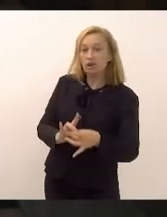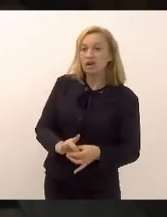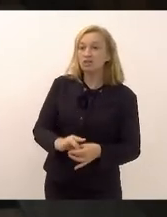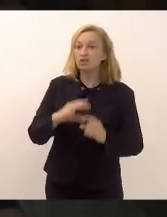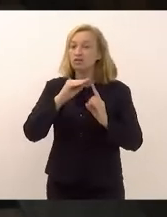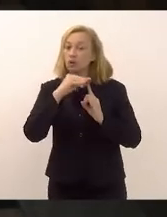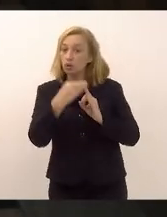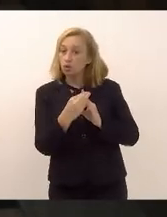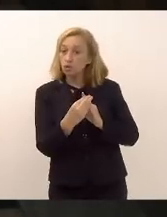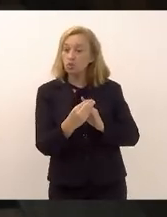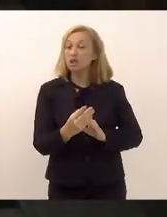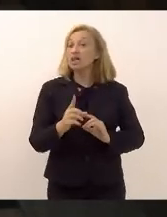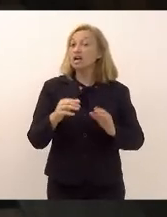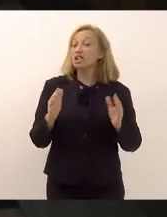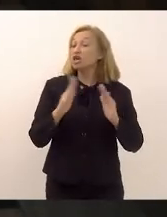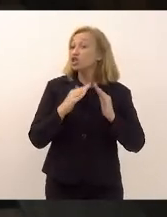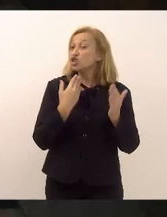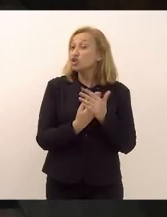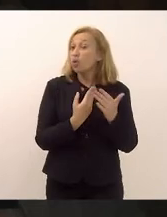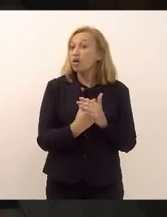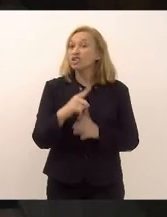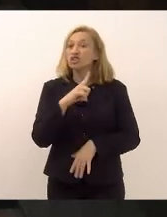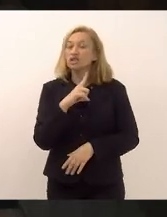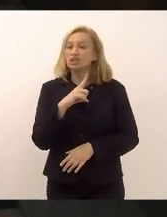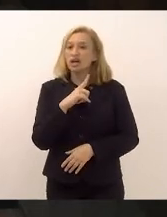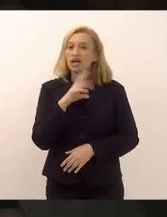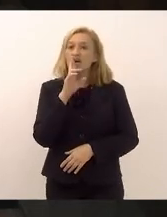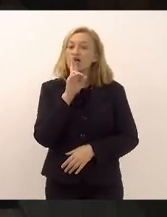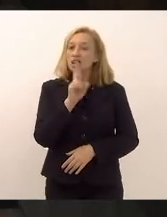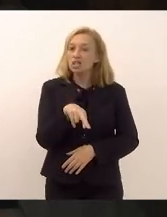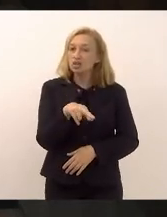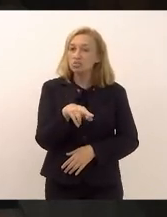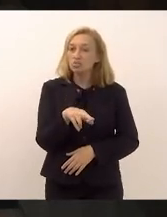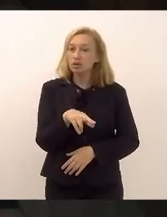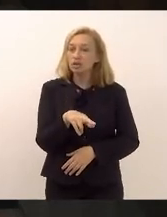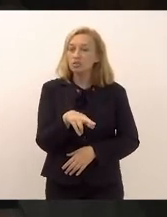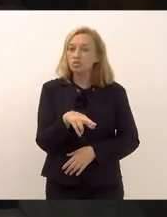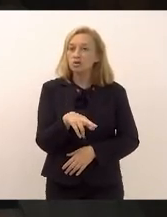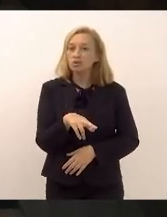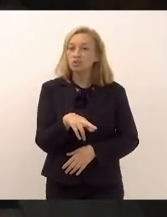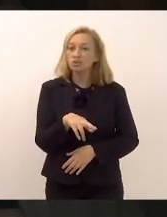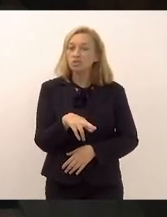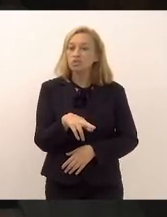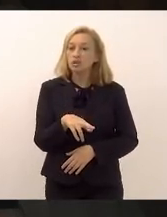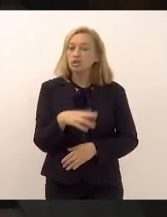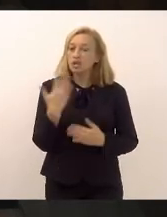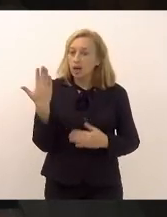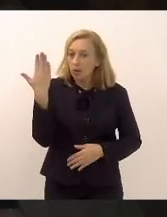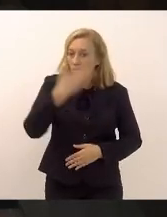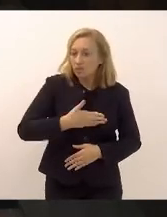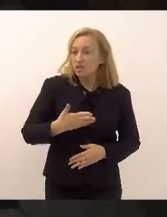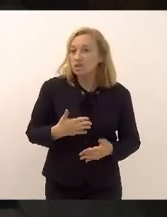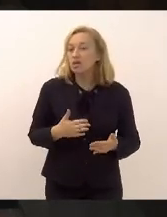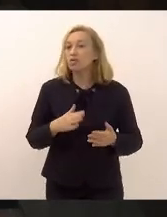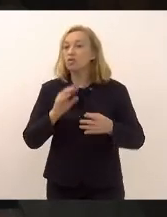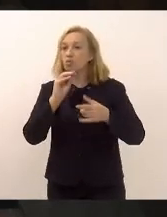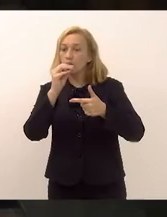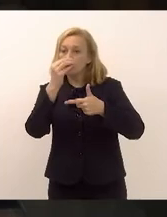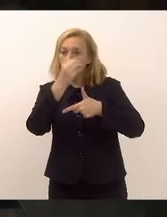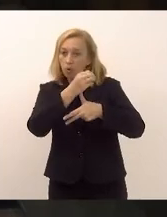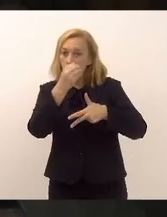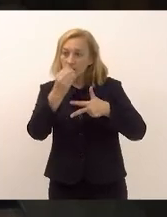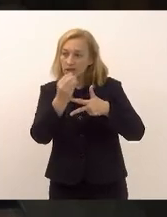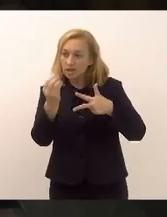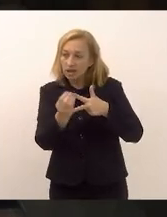Fiocruz, são escolas que têm resultados em aprovação para o Enem, em todos os sistemas